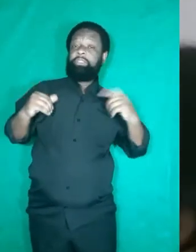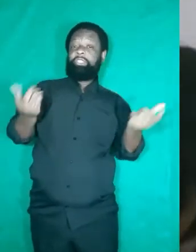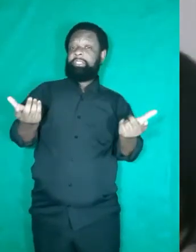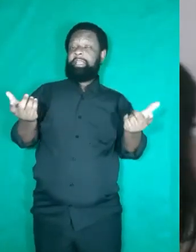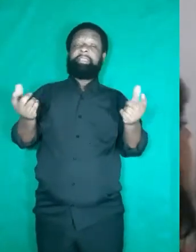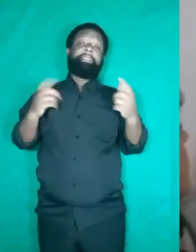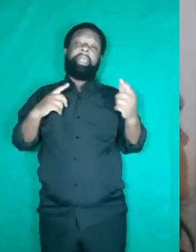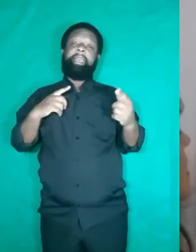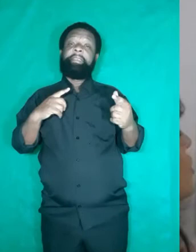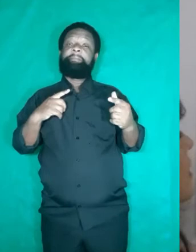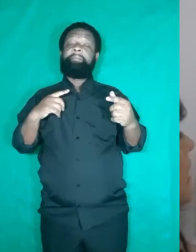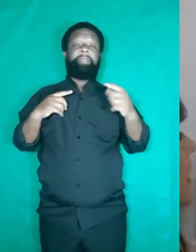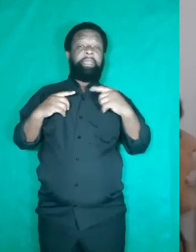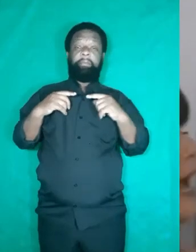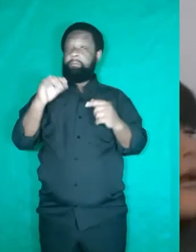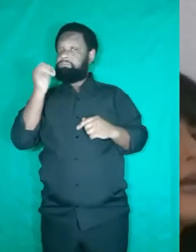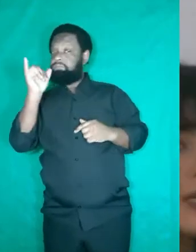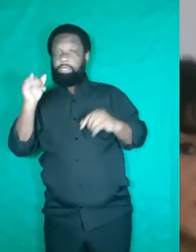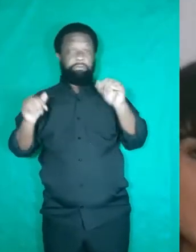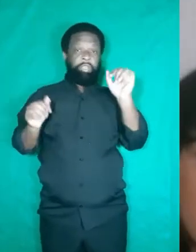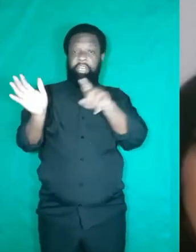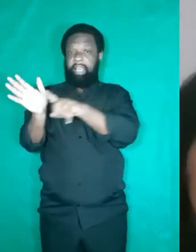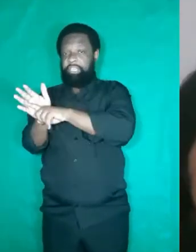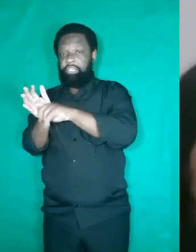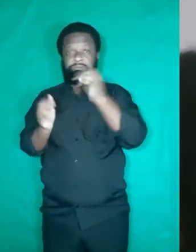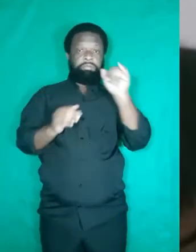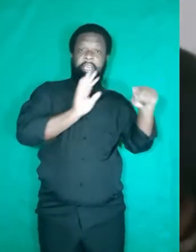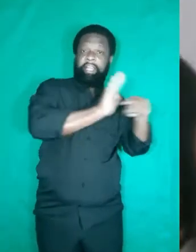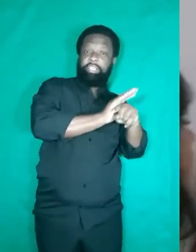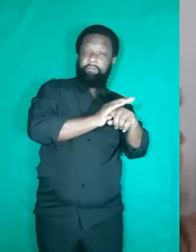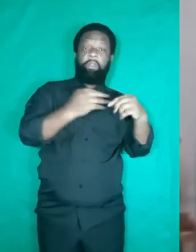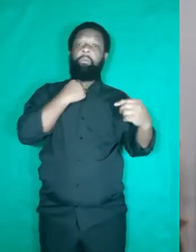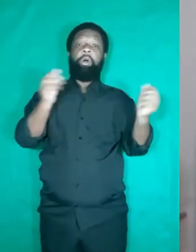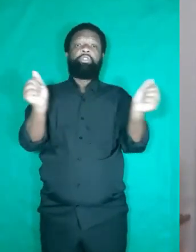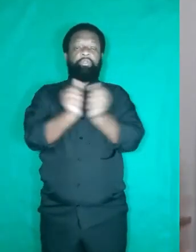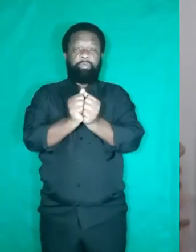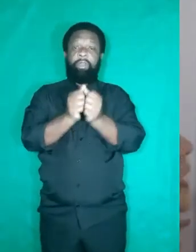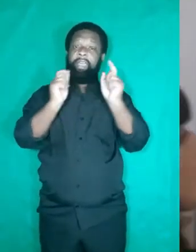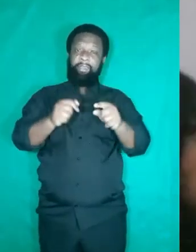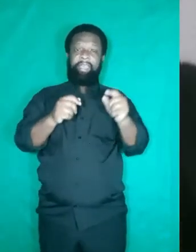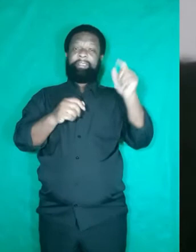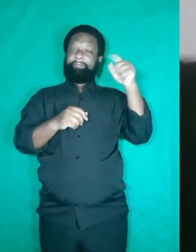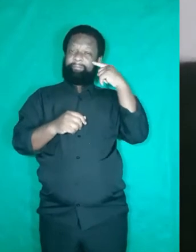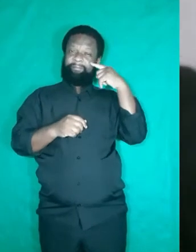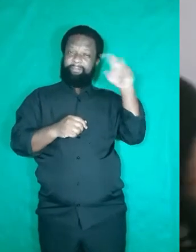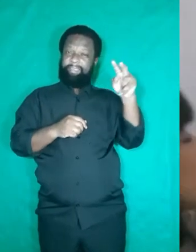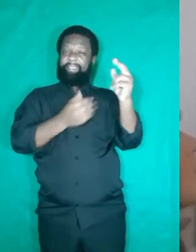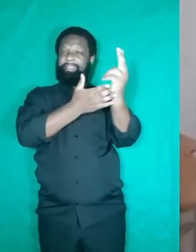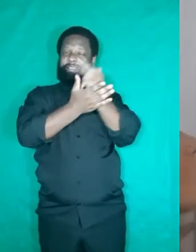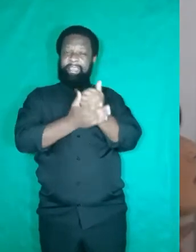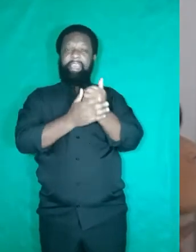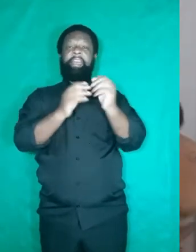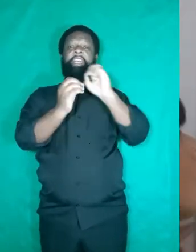eles, já que eles têm carga negativa. Tudo bem? Então, essa é a geometria